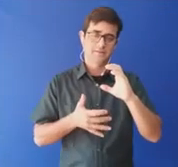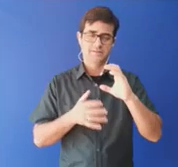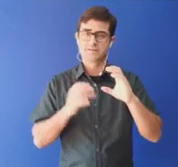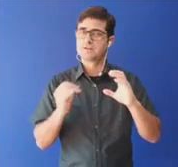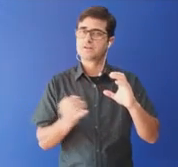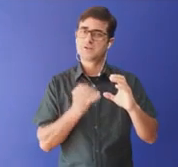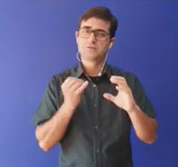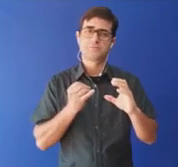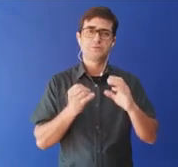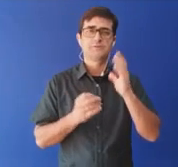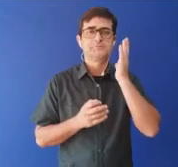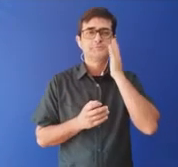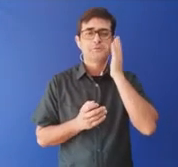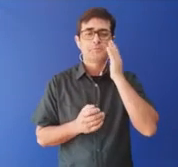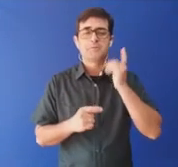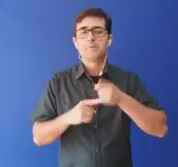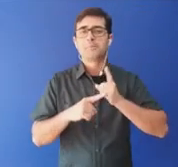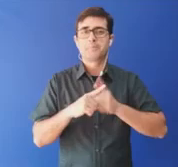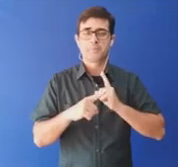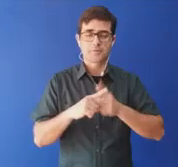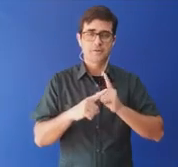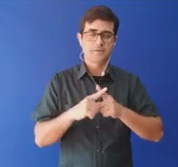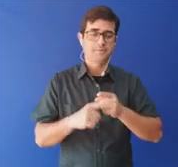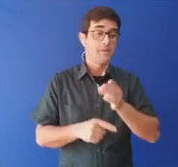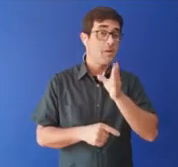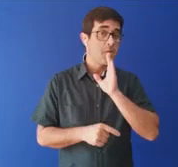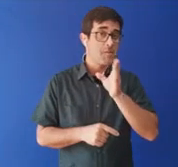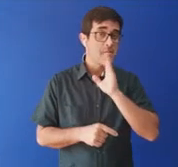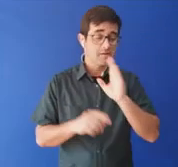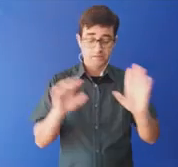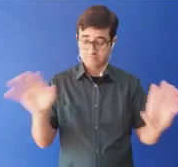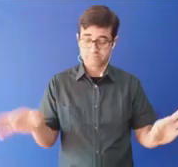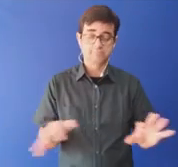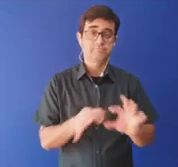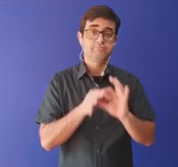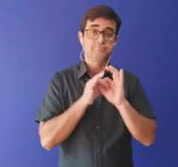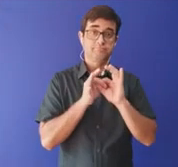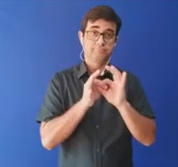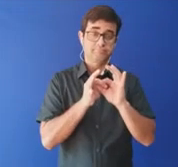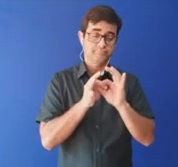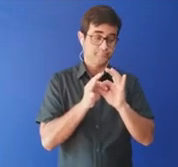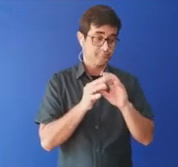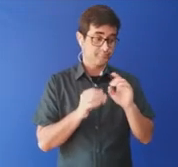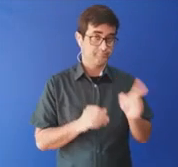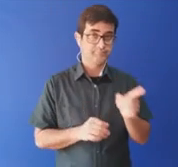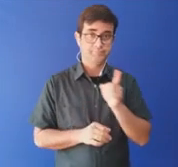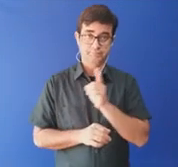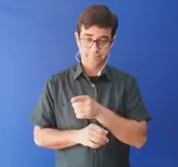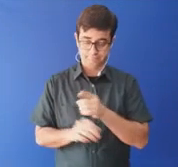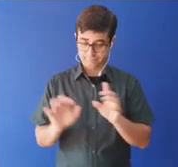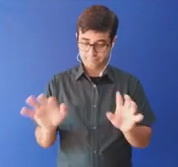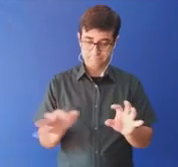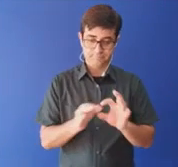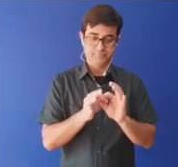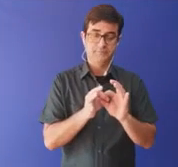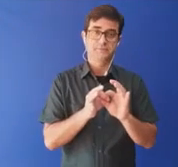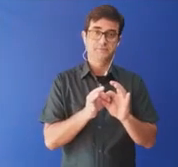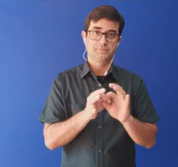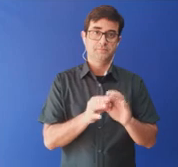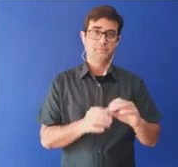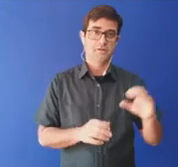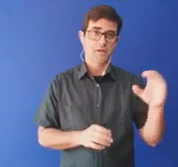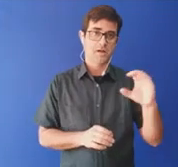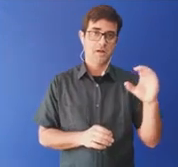Porque nós conhecendo a ligação entre dois elementos, não vai